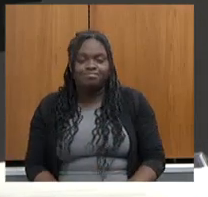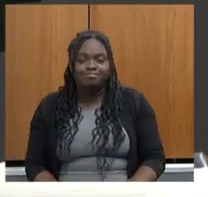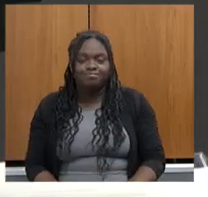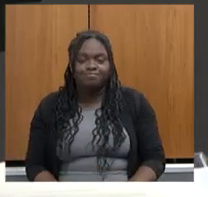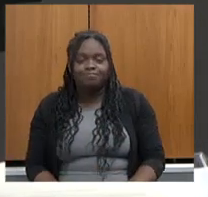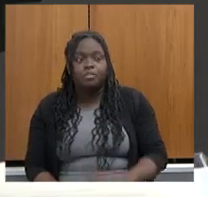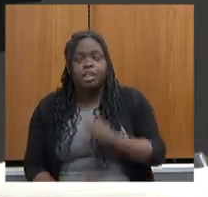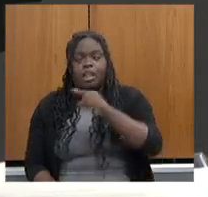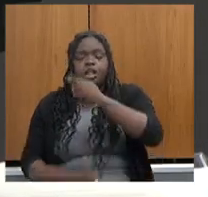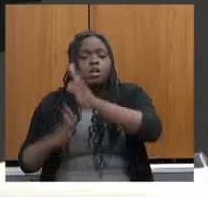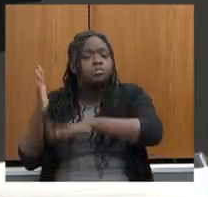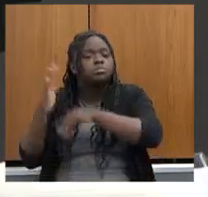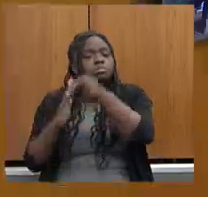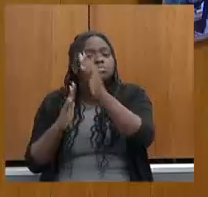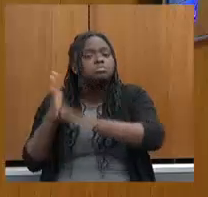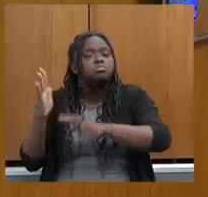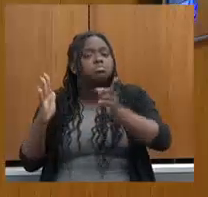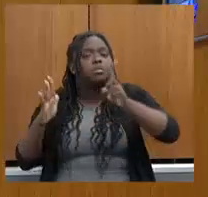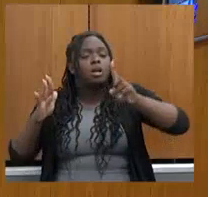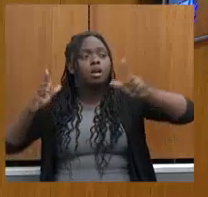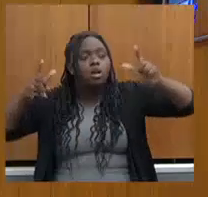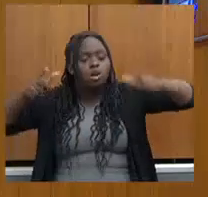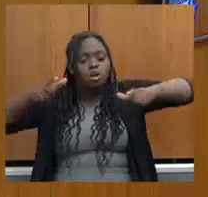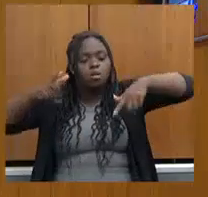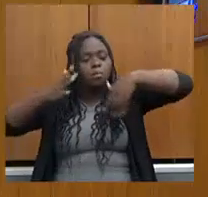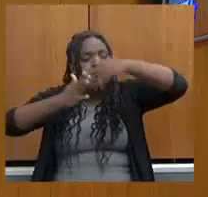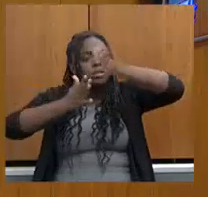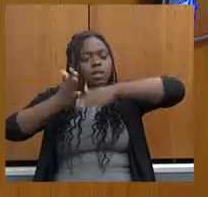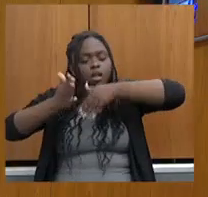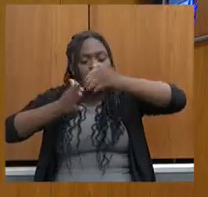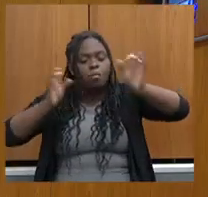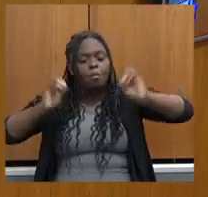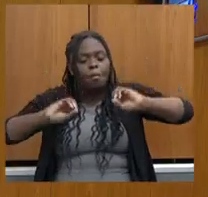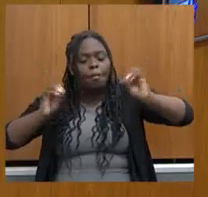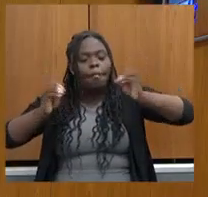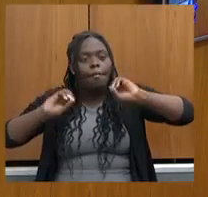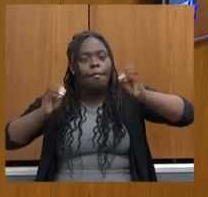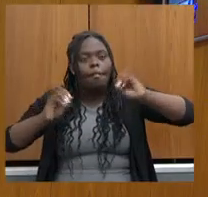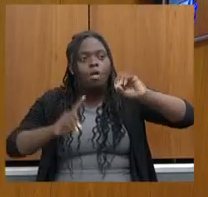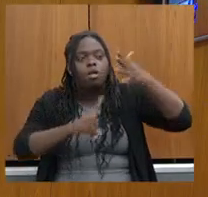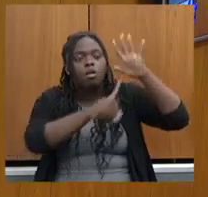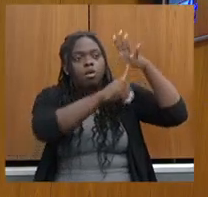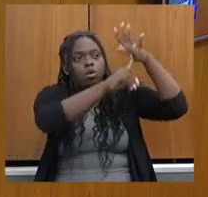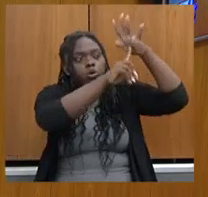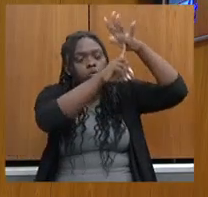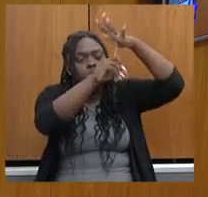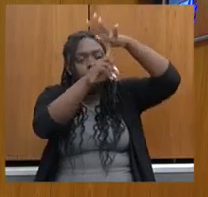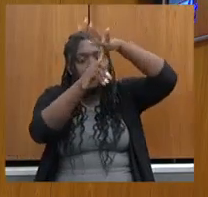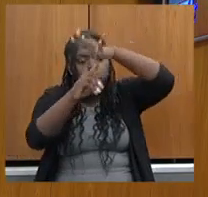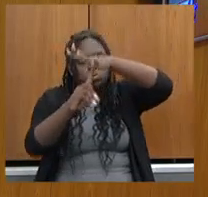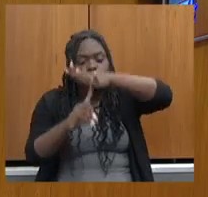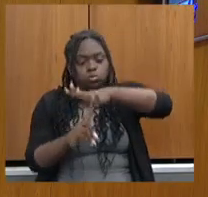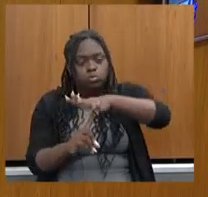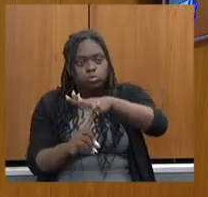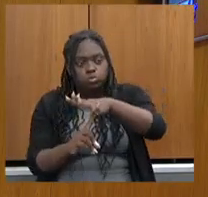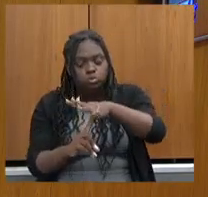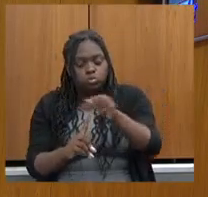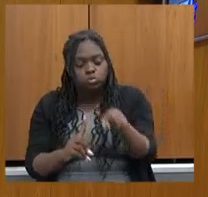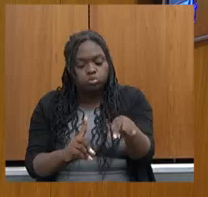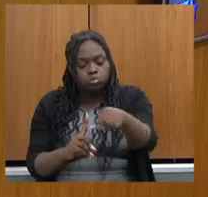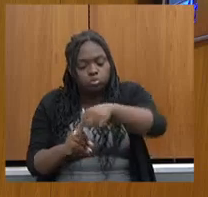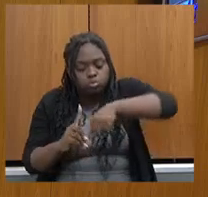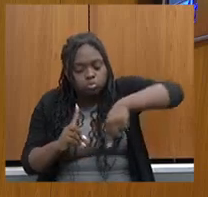não tava pintado tava tudo apagado o local de pouso do